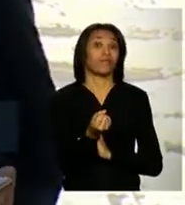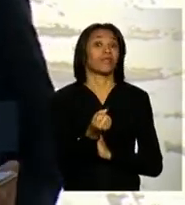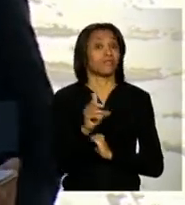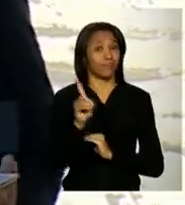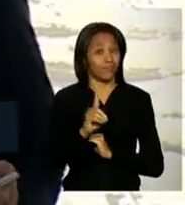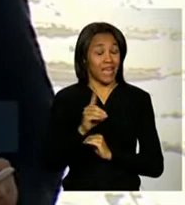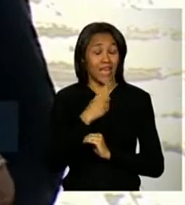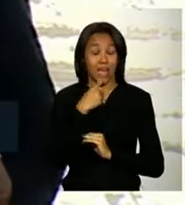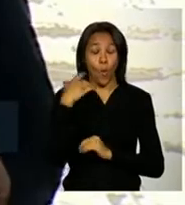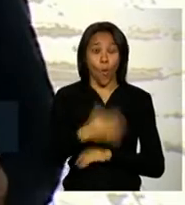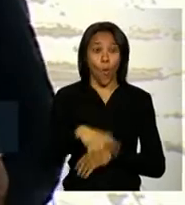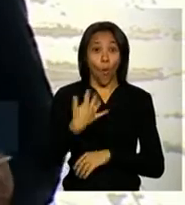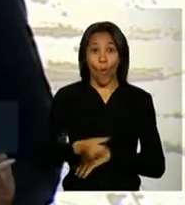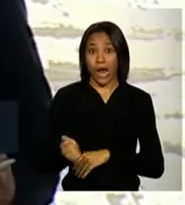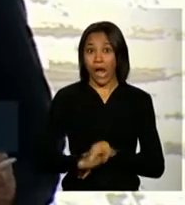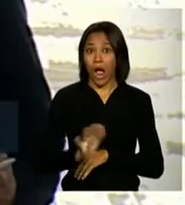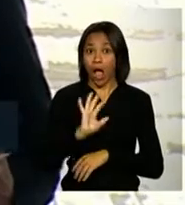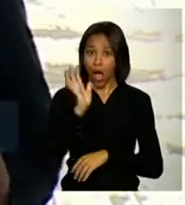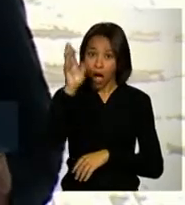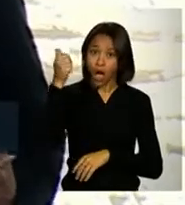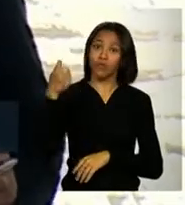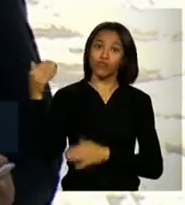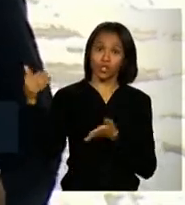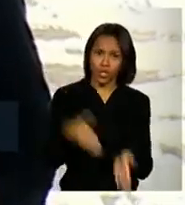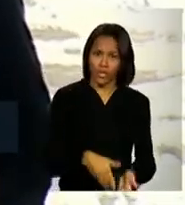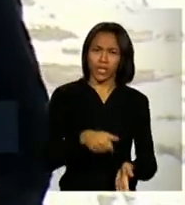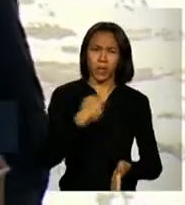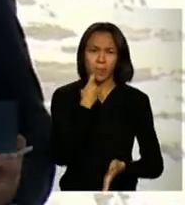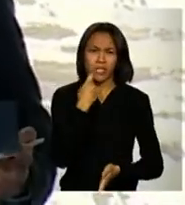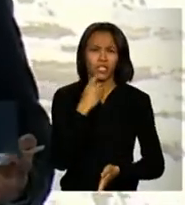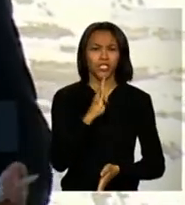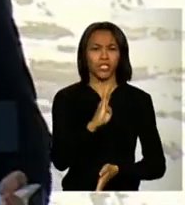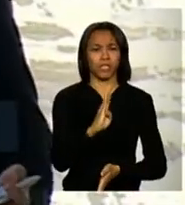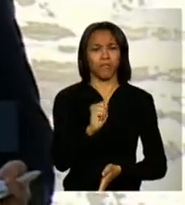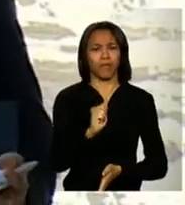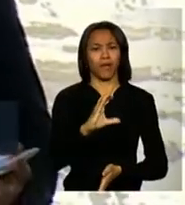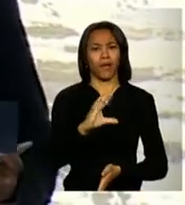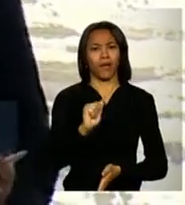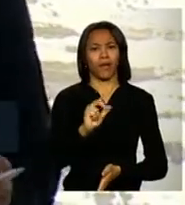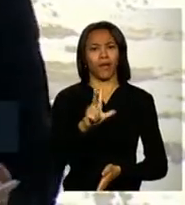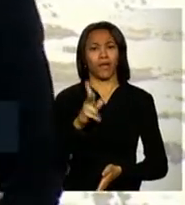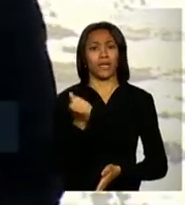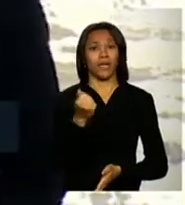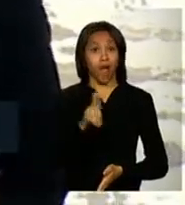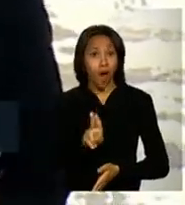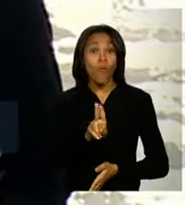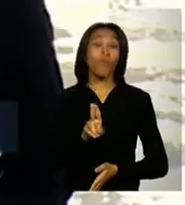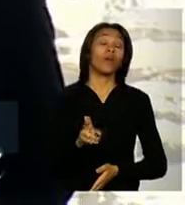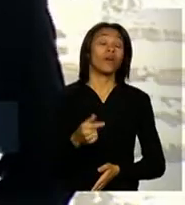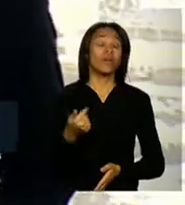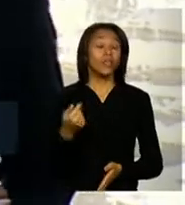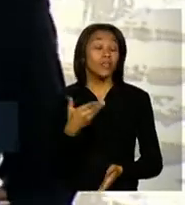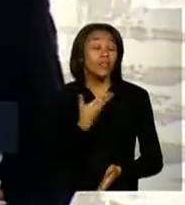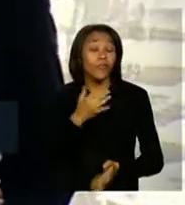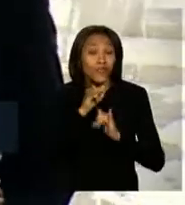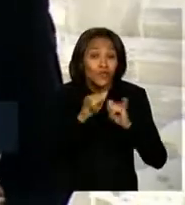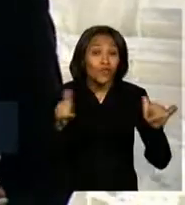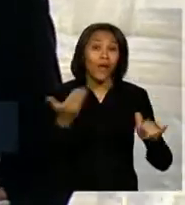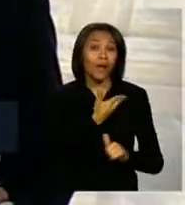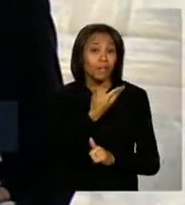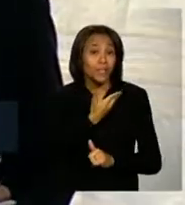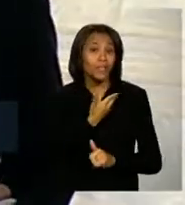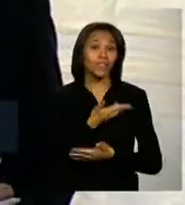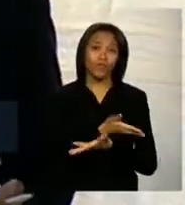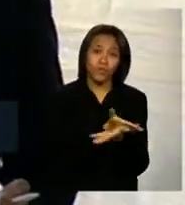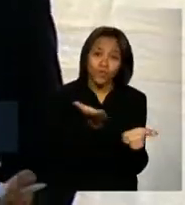um bacalhau muito salgado e eu queria fazer no semana na semana da fechou apelo aos nossos amigos queridos da presença